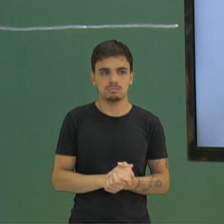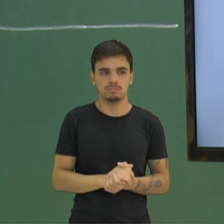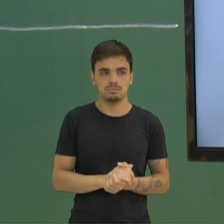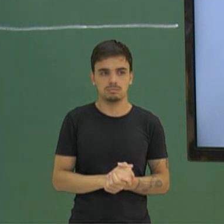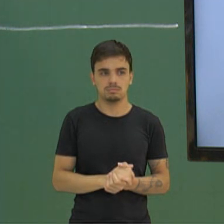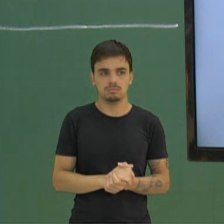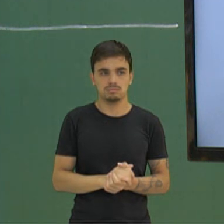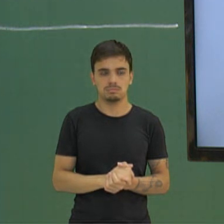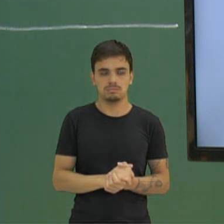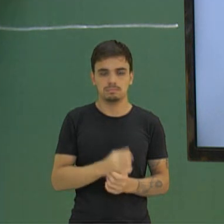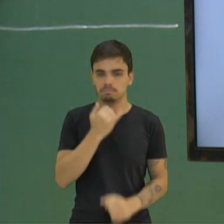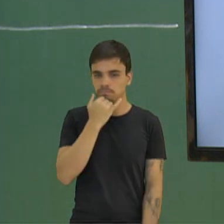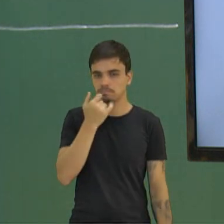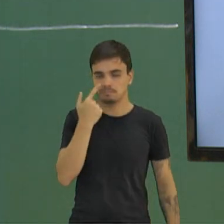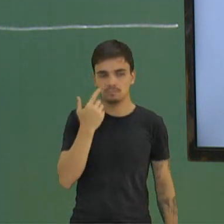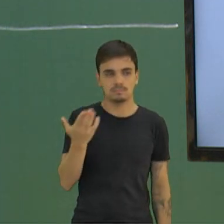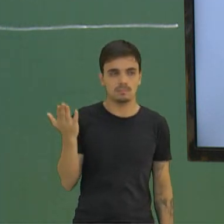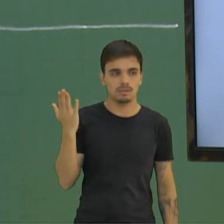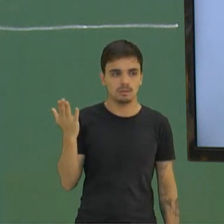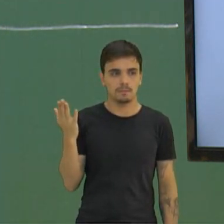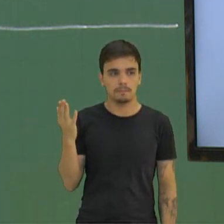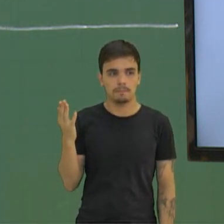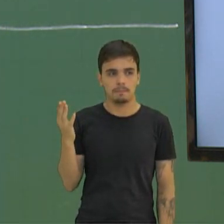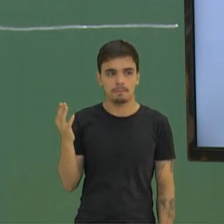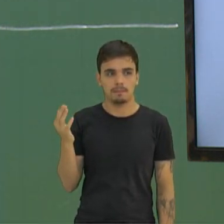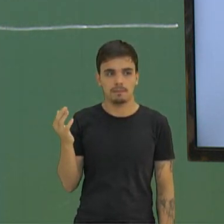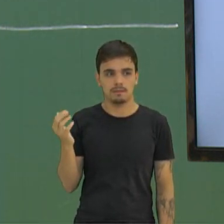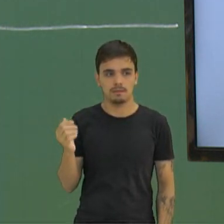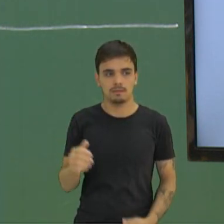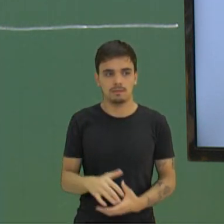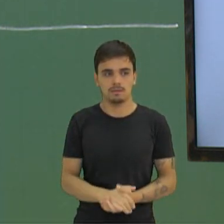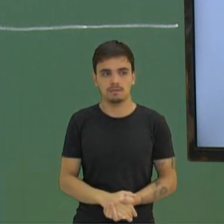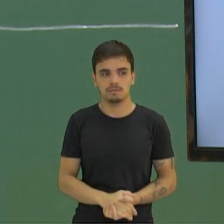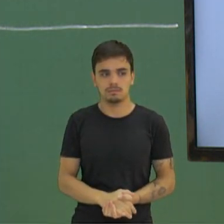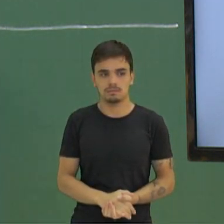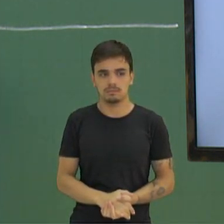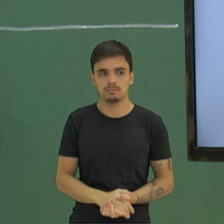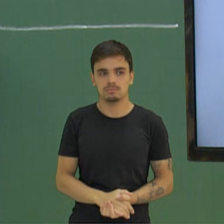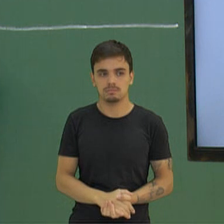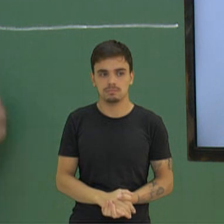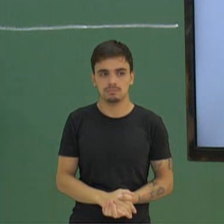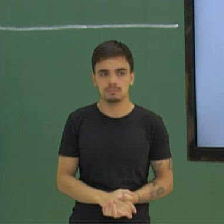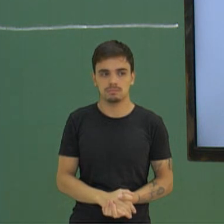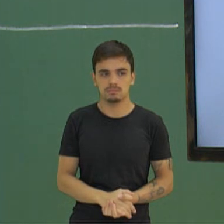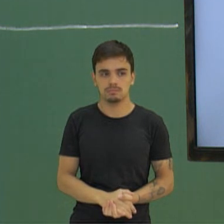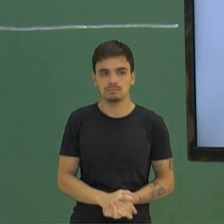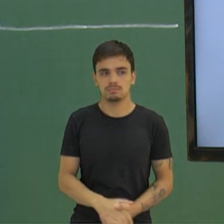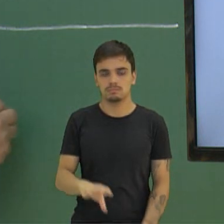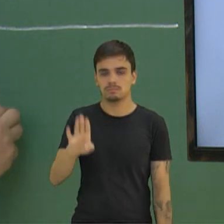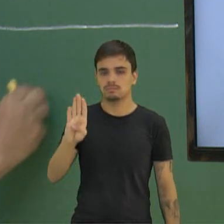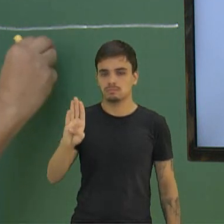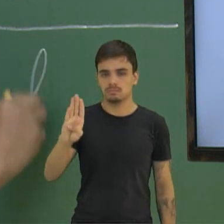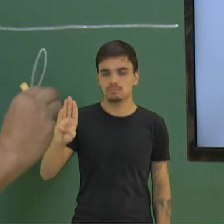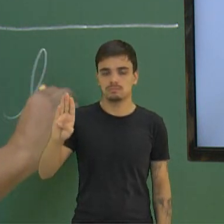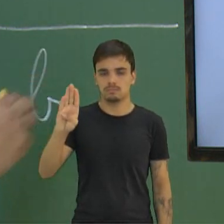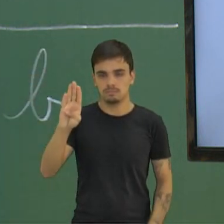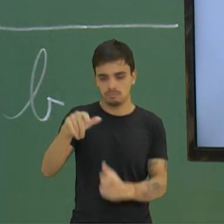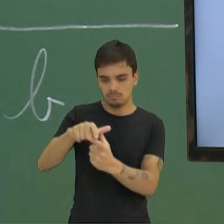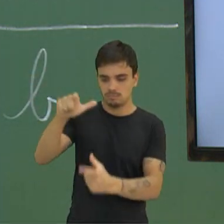roupa ser Desculpa se esse aqui fecundar esse mas teremos bezão